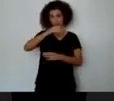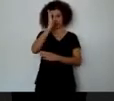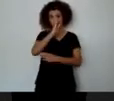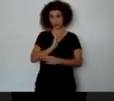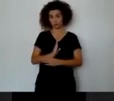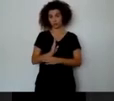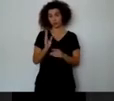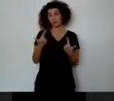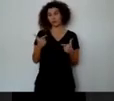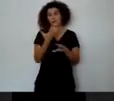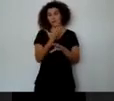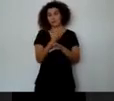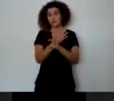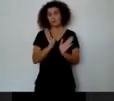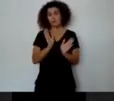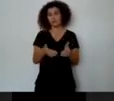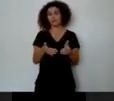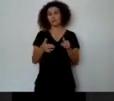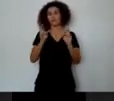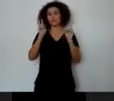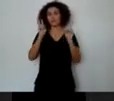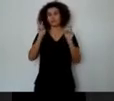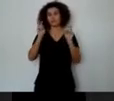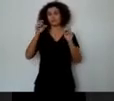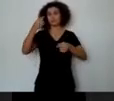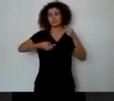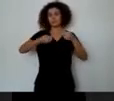tem disciplinas que realmente se debruçam sobre essas questões.